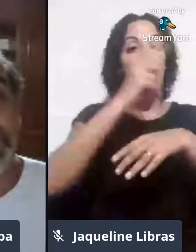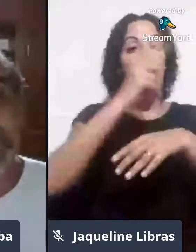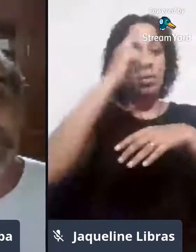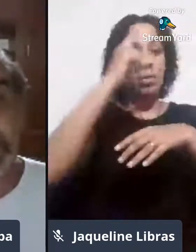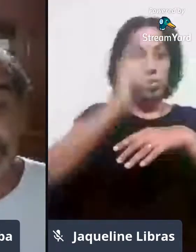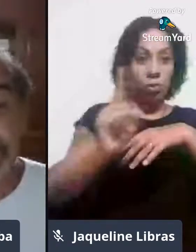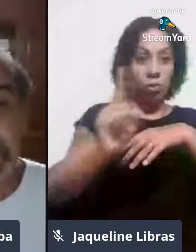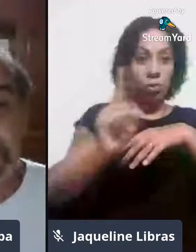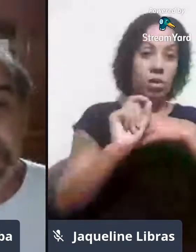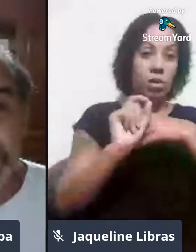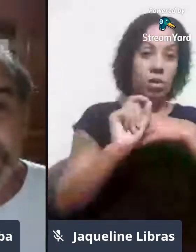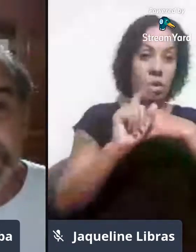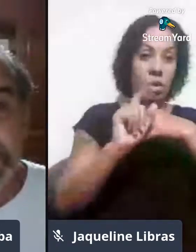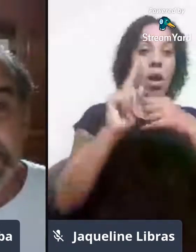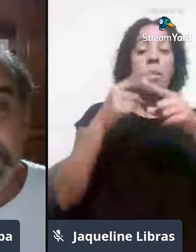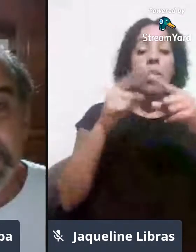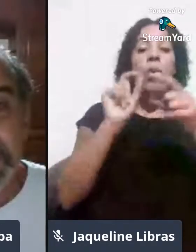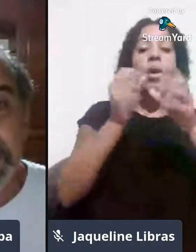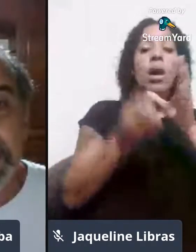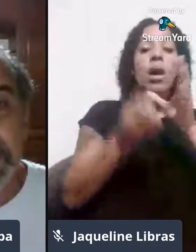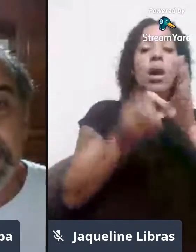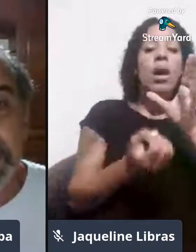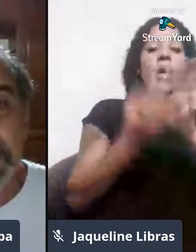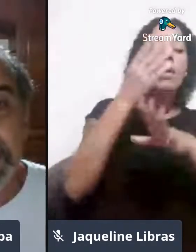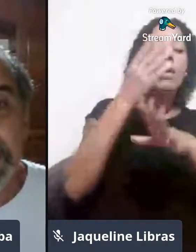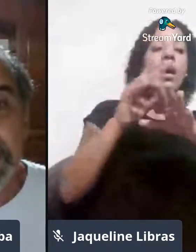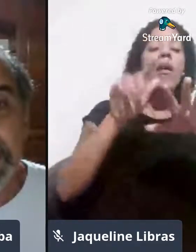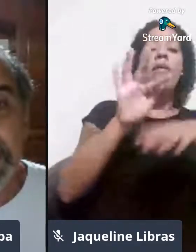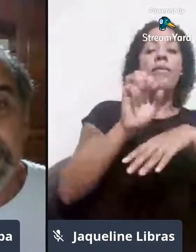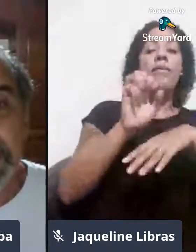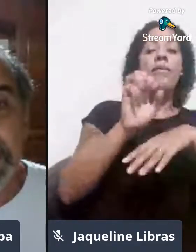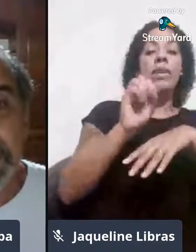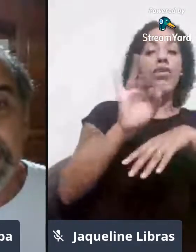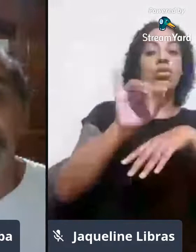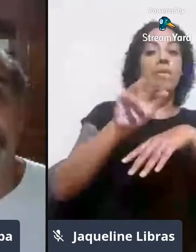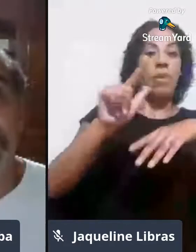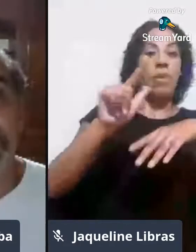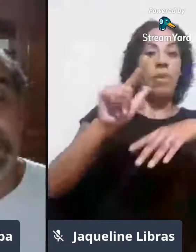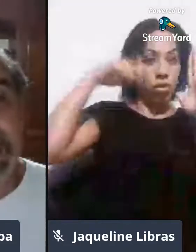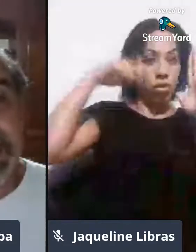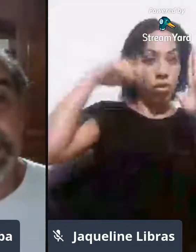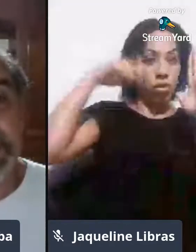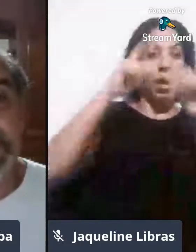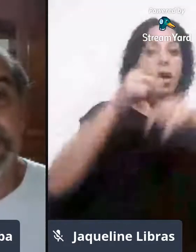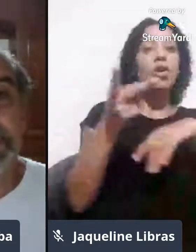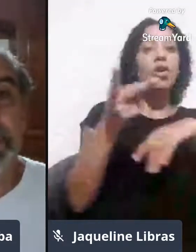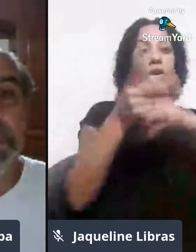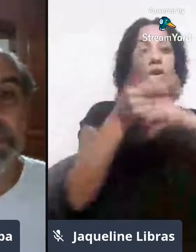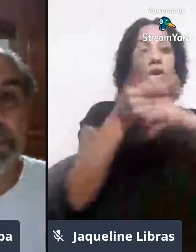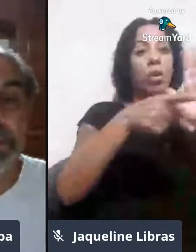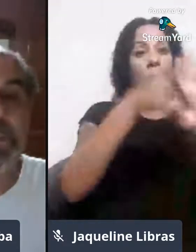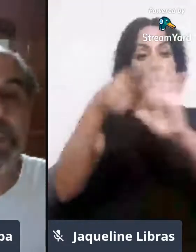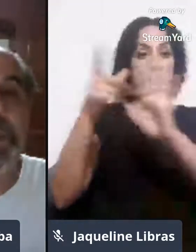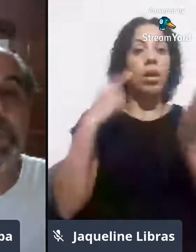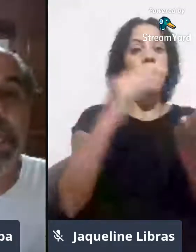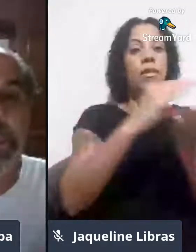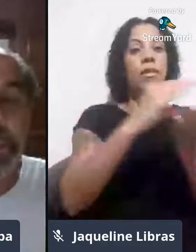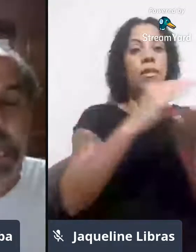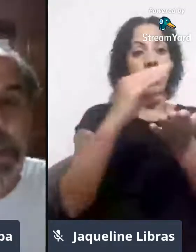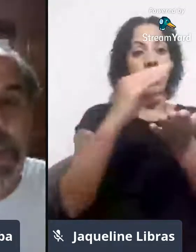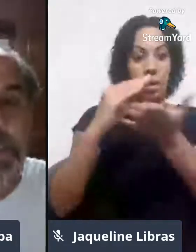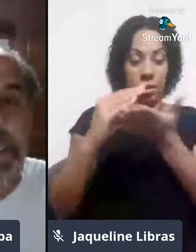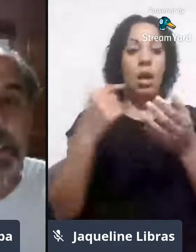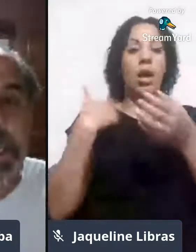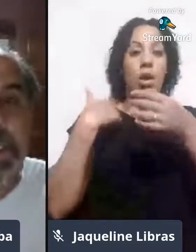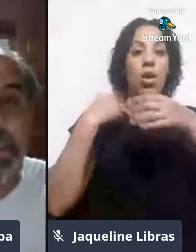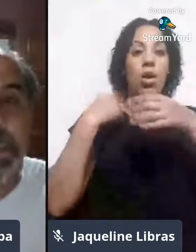são dois projetos financiados pelo CNPq, no qual eu vou ao CEDERJ e depois virtualmente